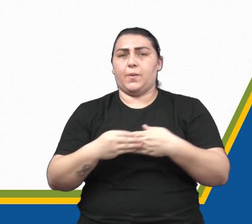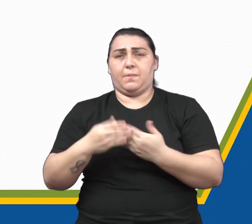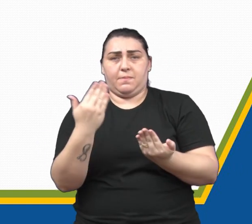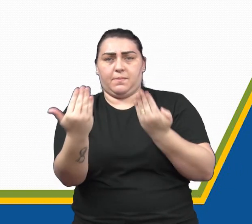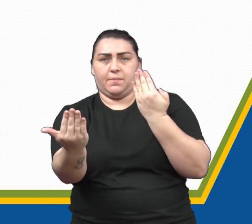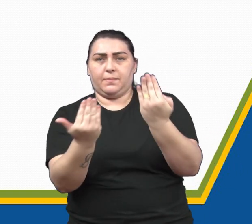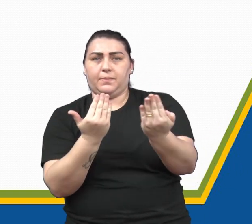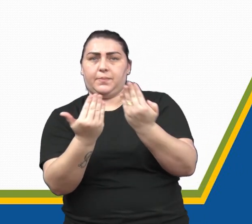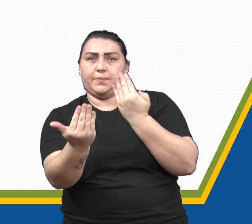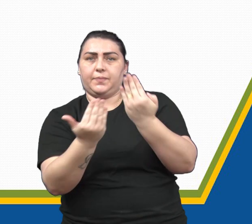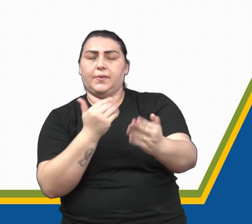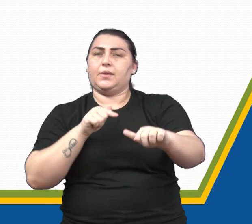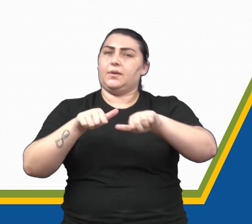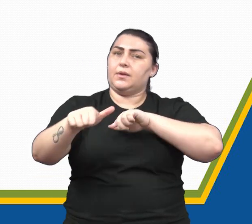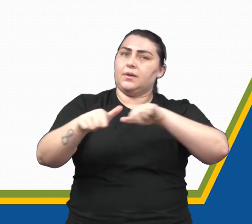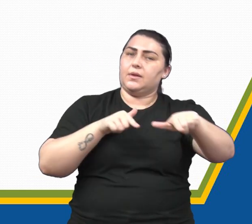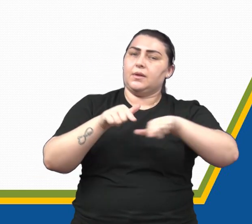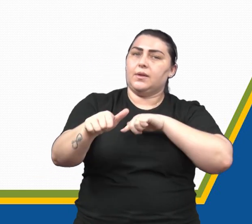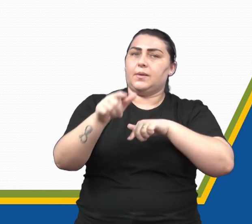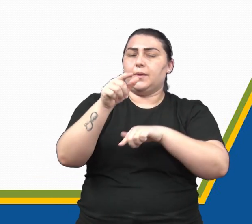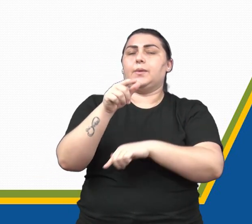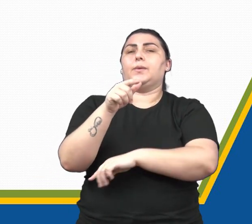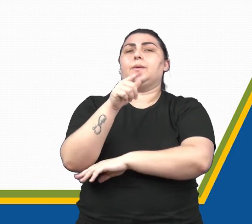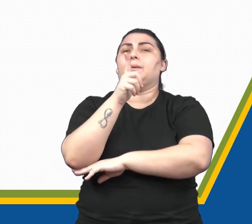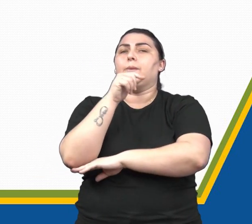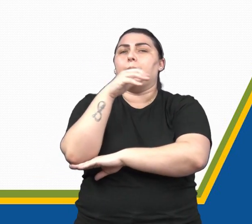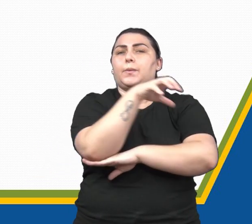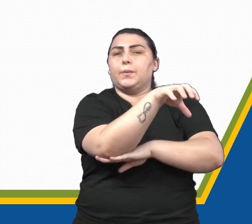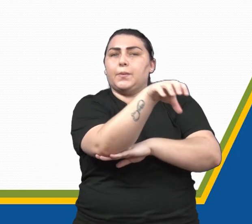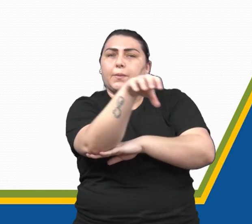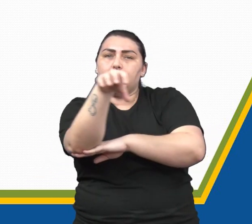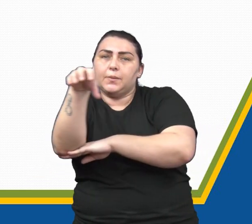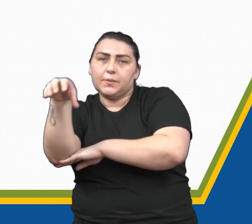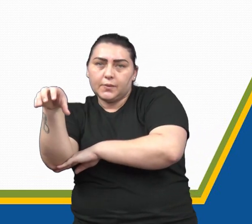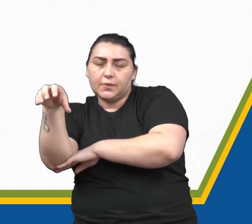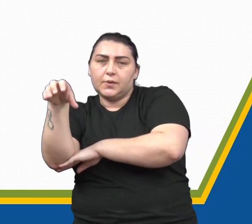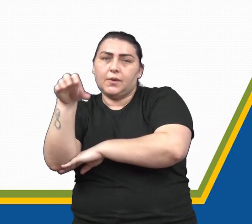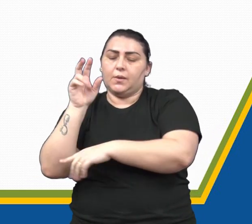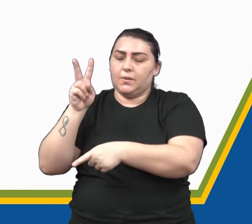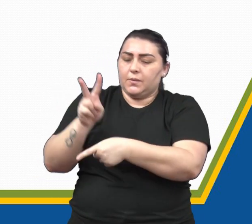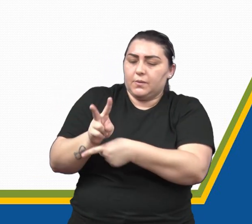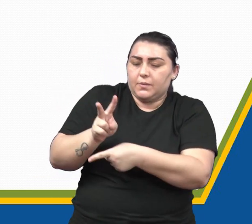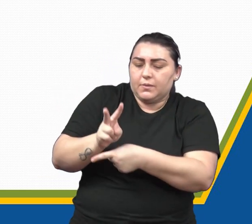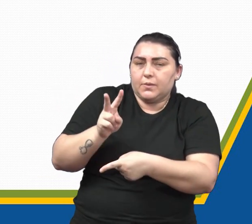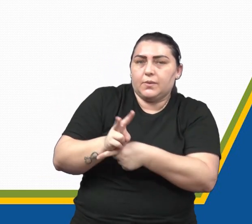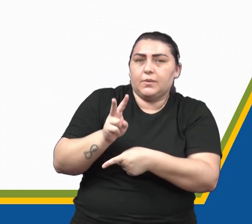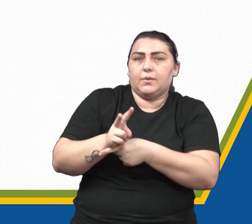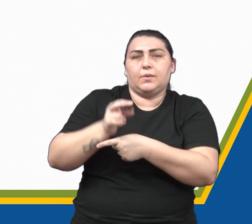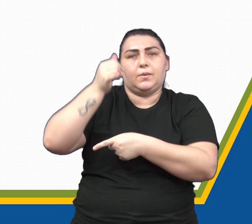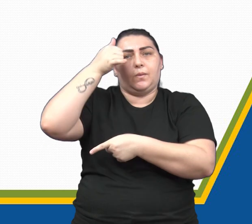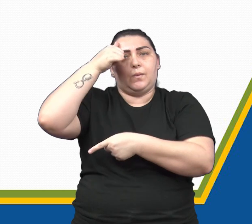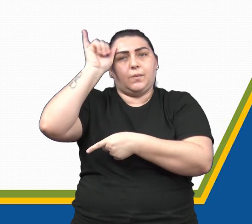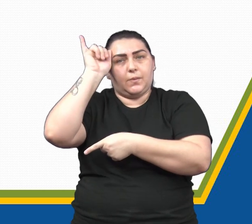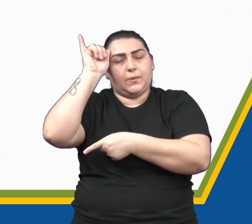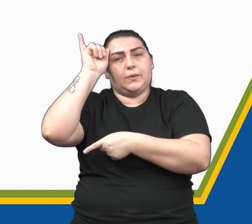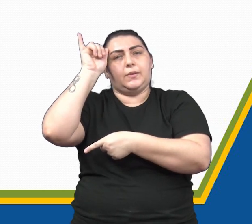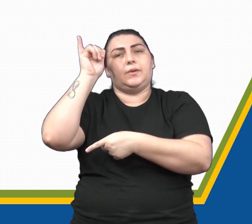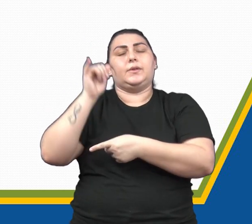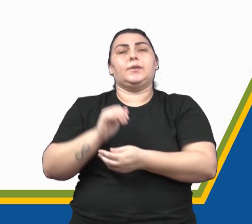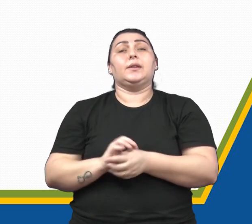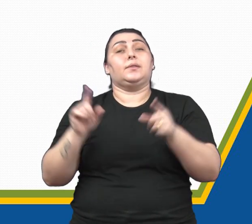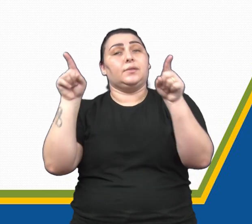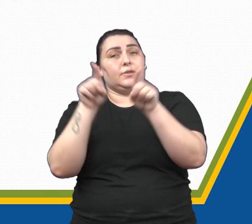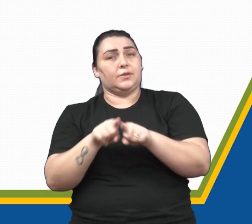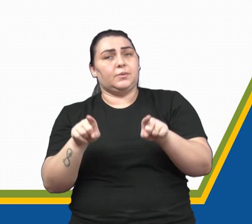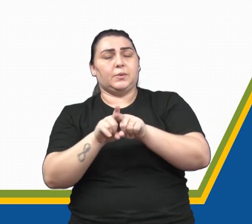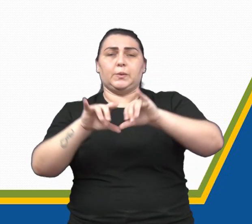comparação, trabalha muito uma agricultura mecanizada ali, trabalha muito uma pecuária muito boa, né?